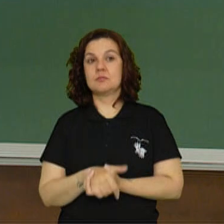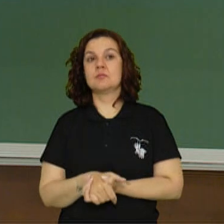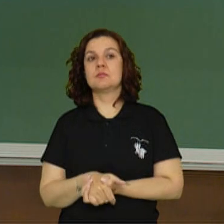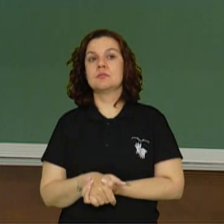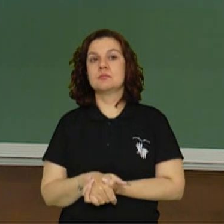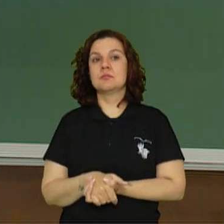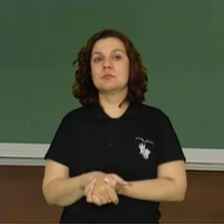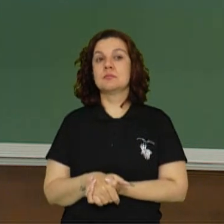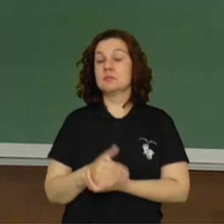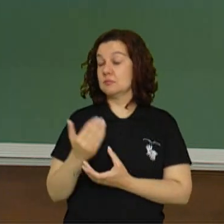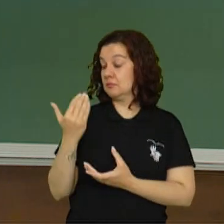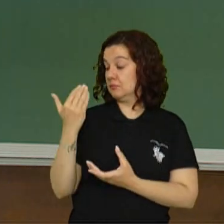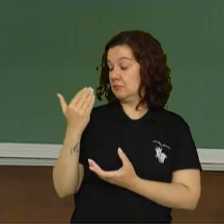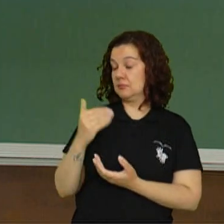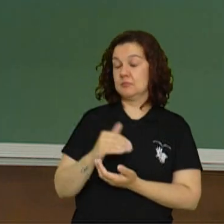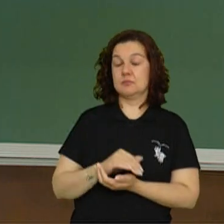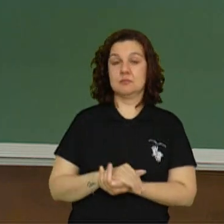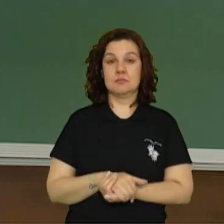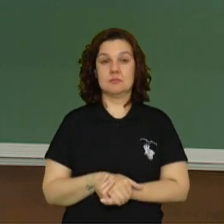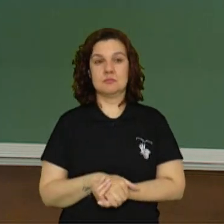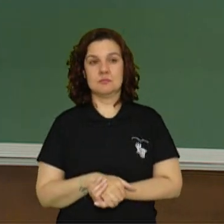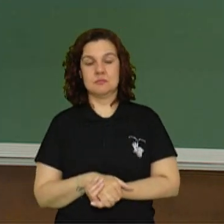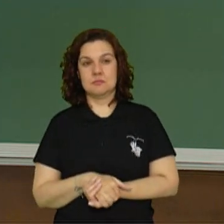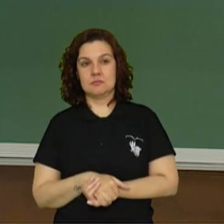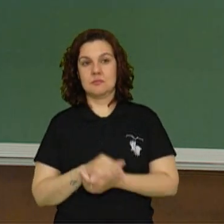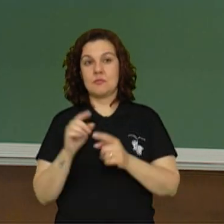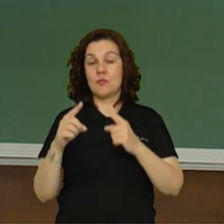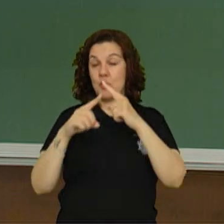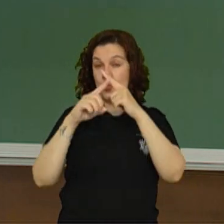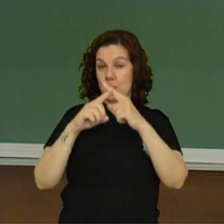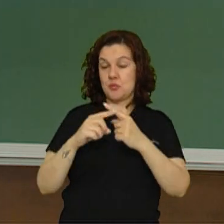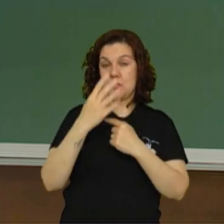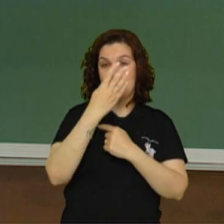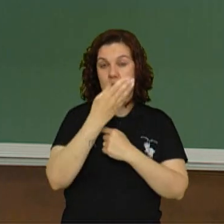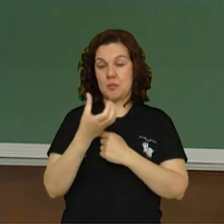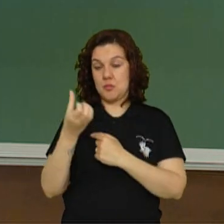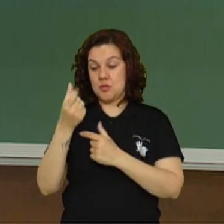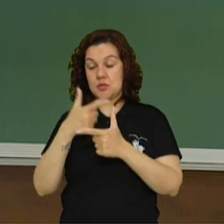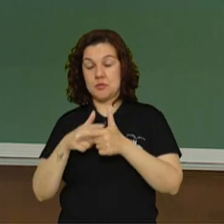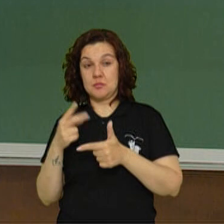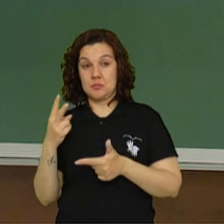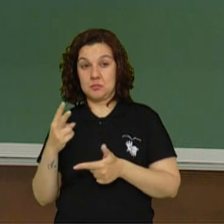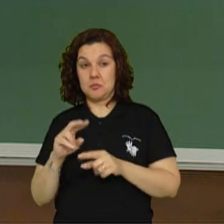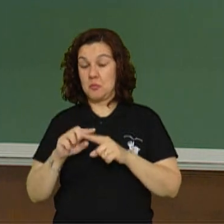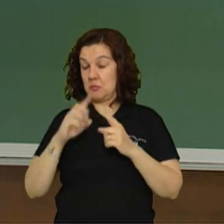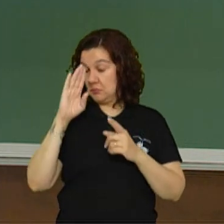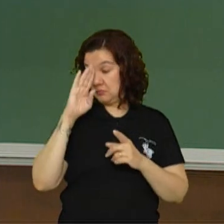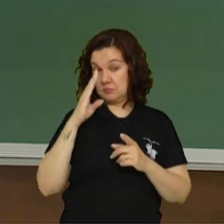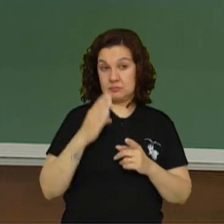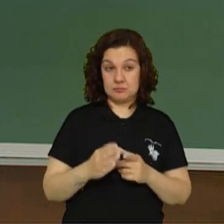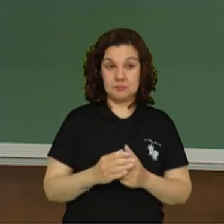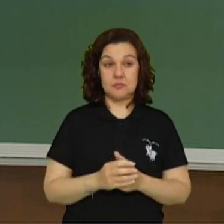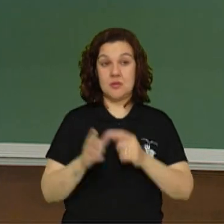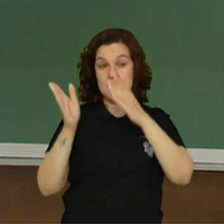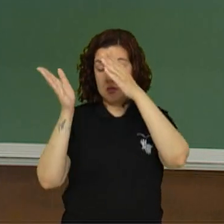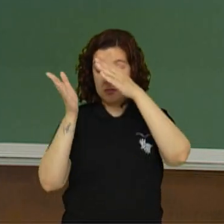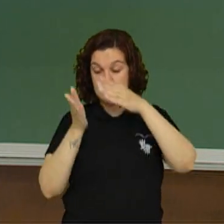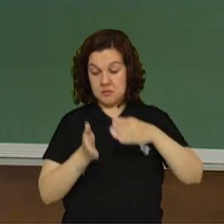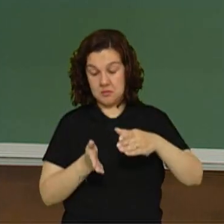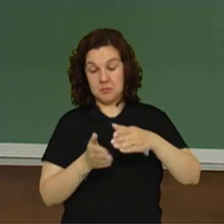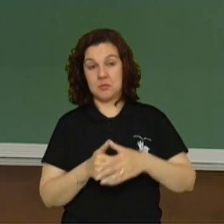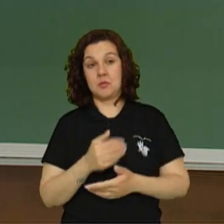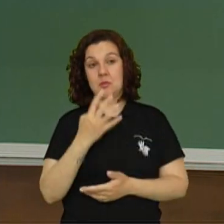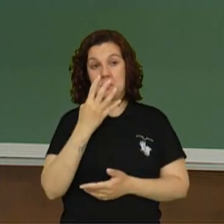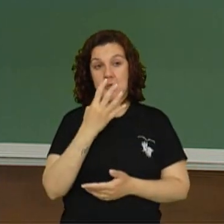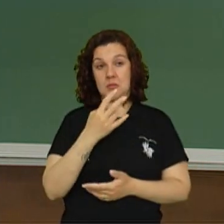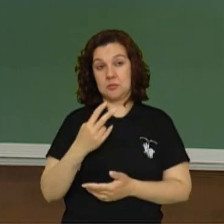encontrada, divididos por 2. Ou multiplica o 4 por 6 e divide por 2, ou simplifica aqui o